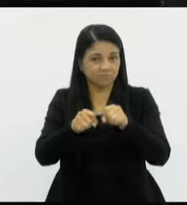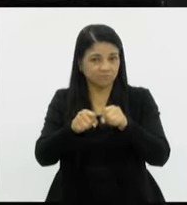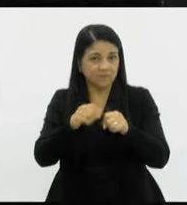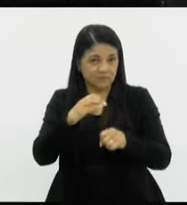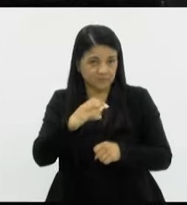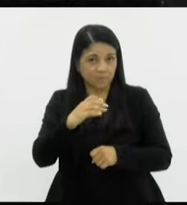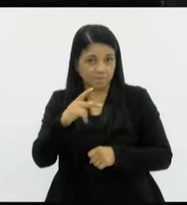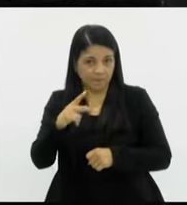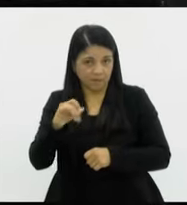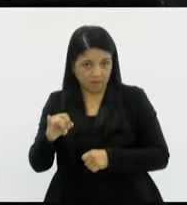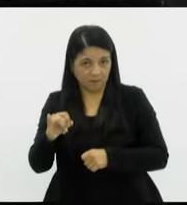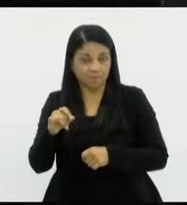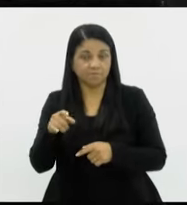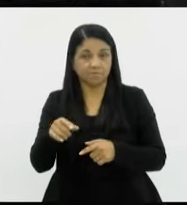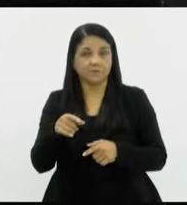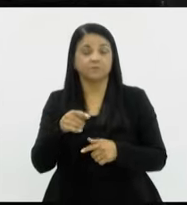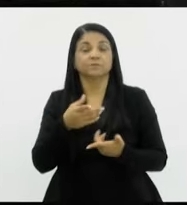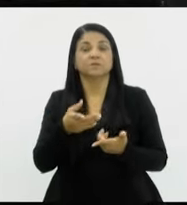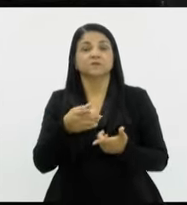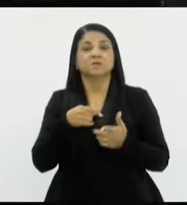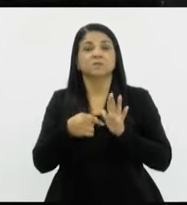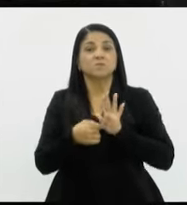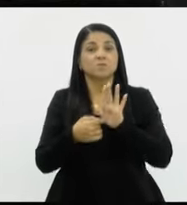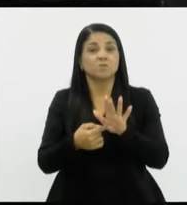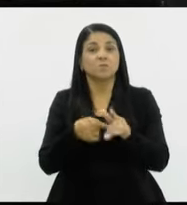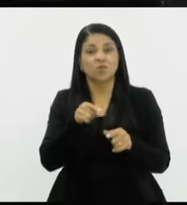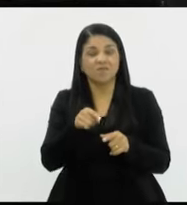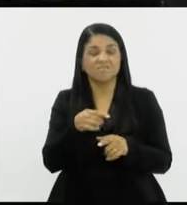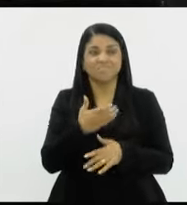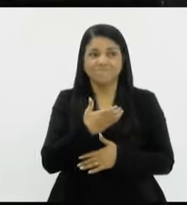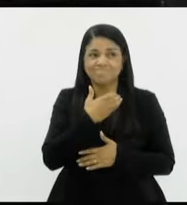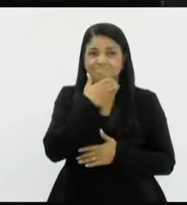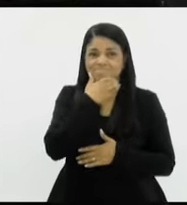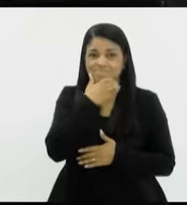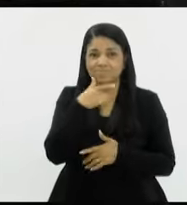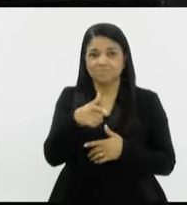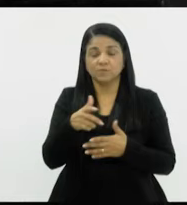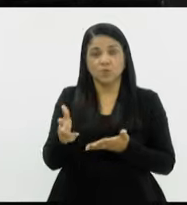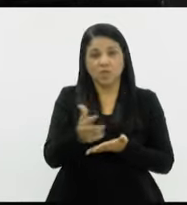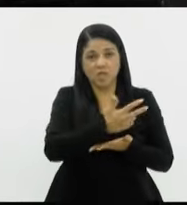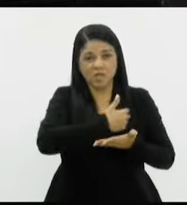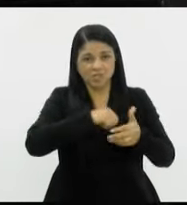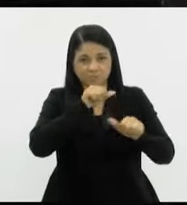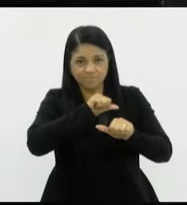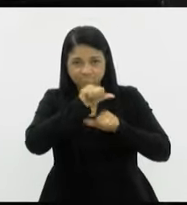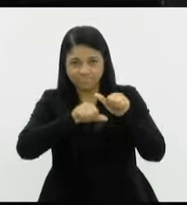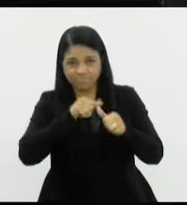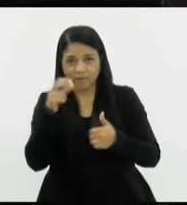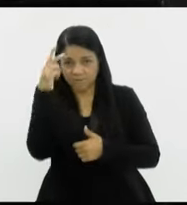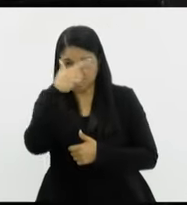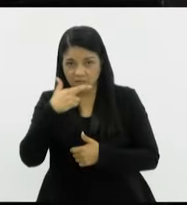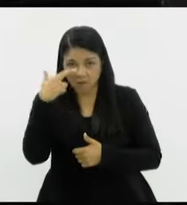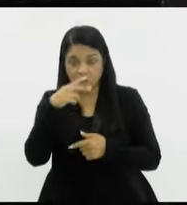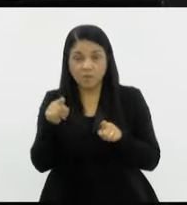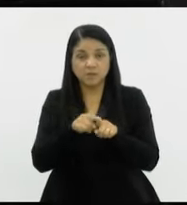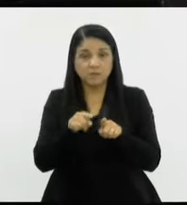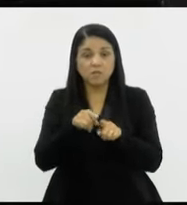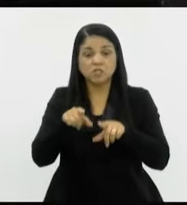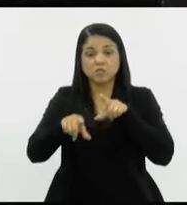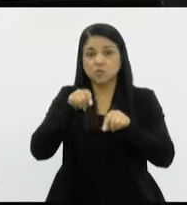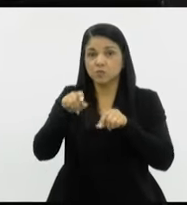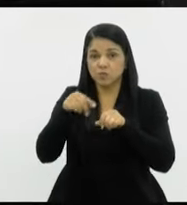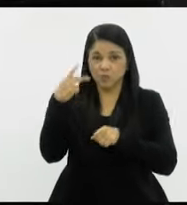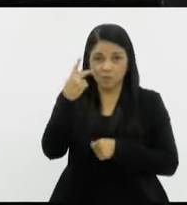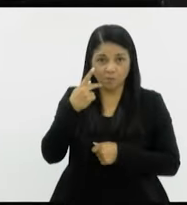de um orçamento que traz em si não só o enforcamento do regime de recuperação fiscal, mas escolhas